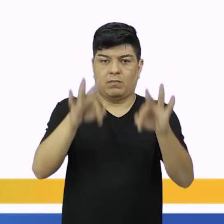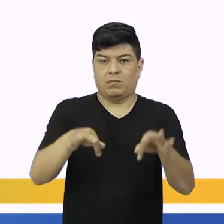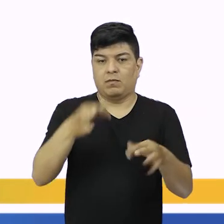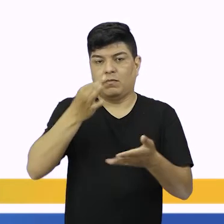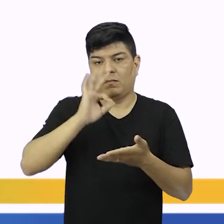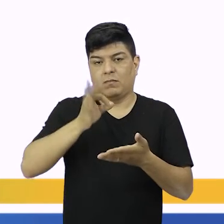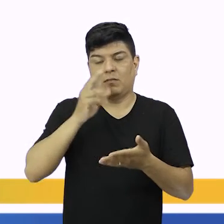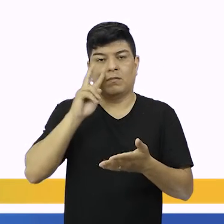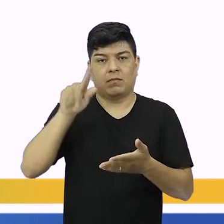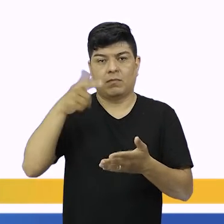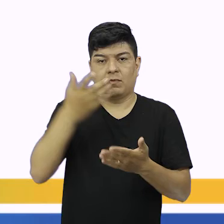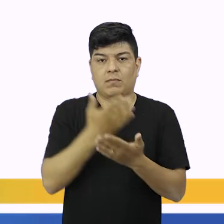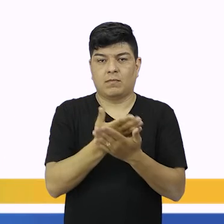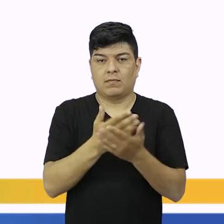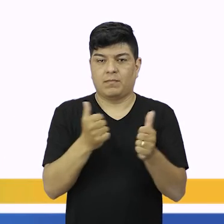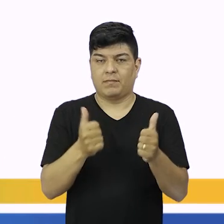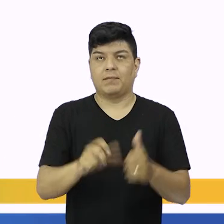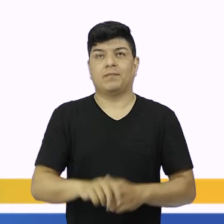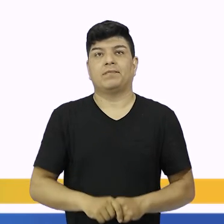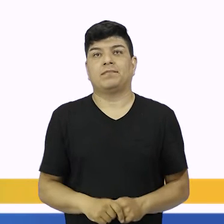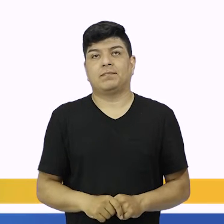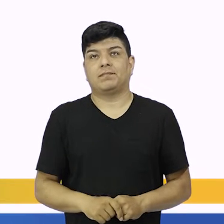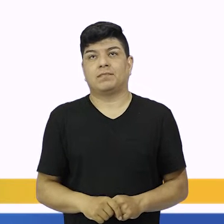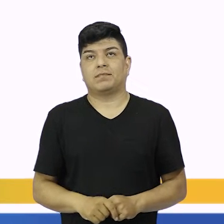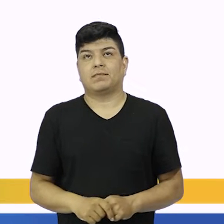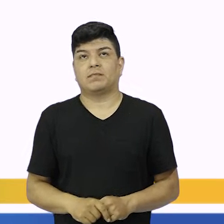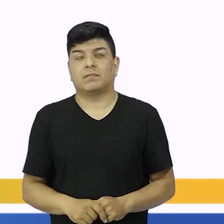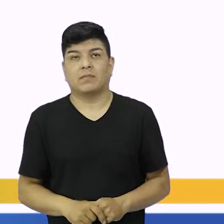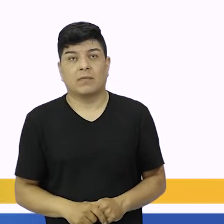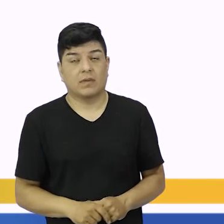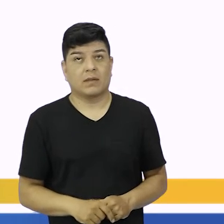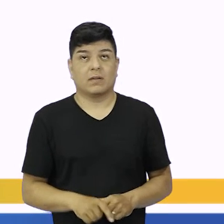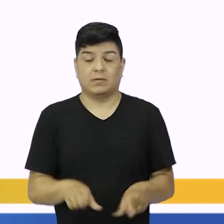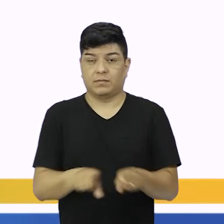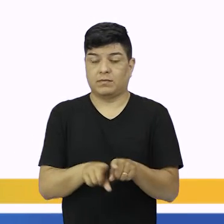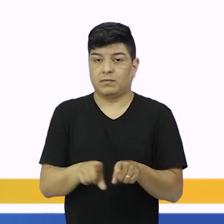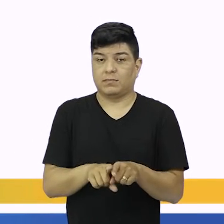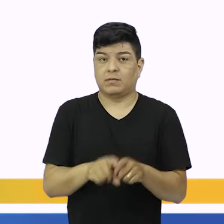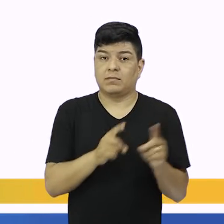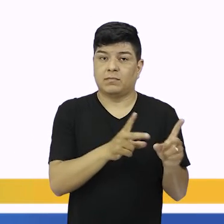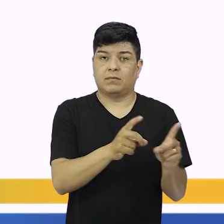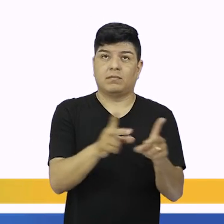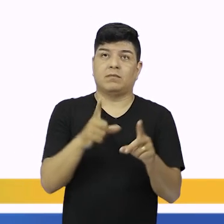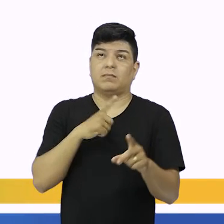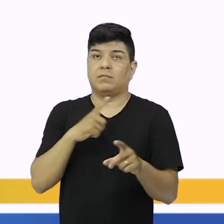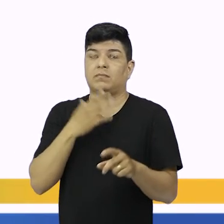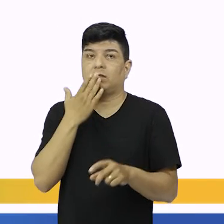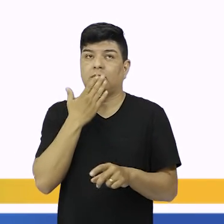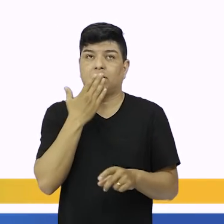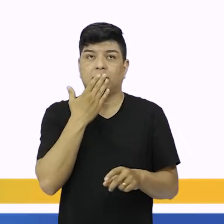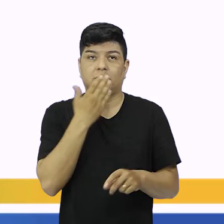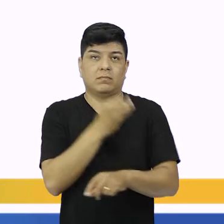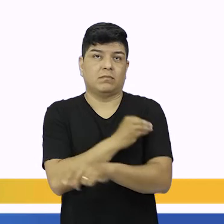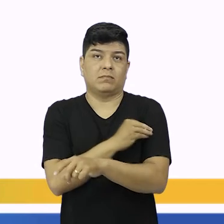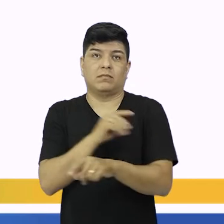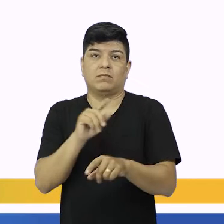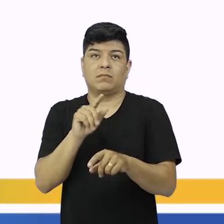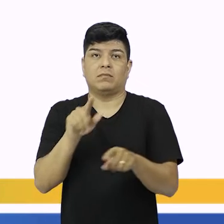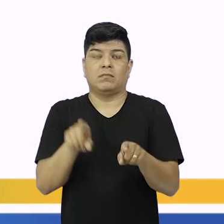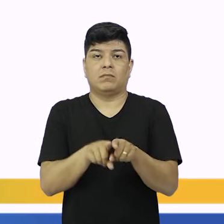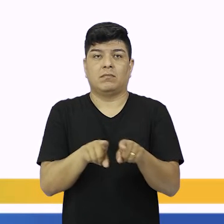que a gente vai ver no decorrer das nossas aulas, tá bom, pessoal? E quando se fala de exportação, a gente tem o açúcar, o algodão, né? E